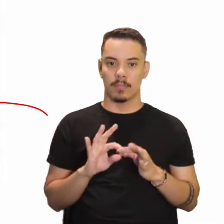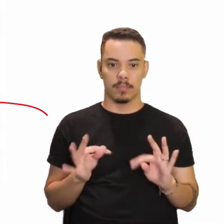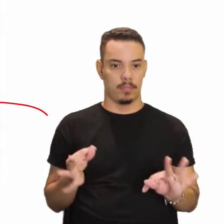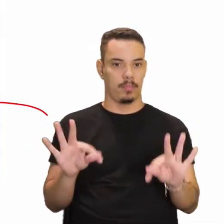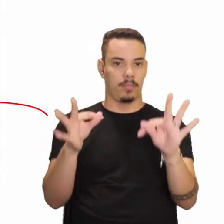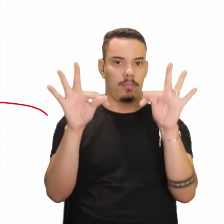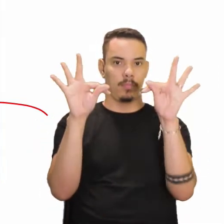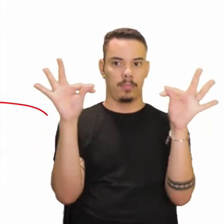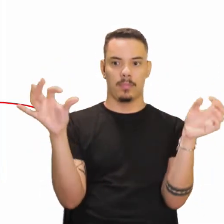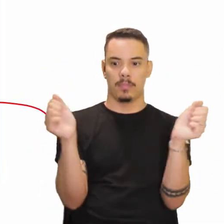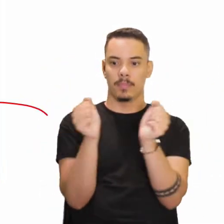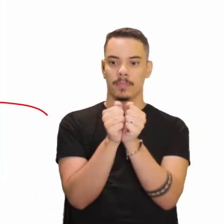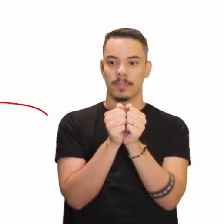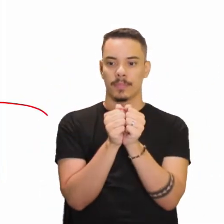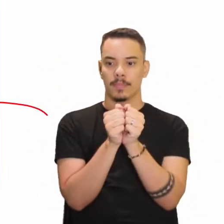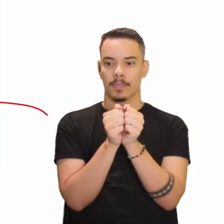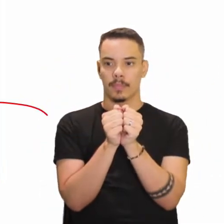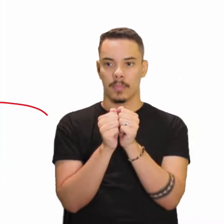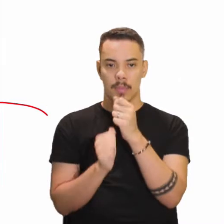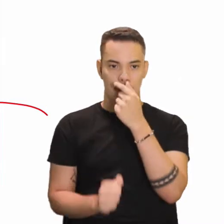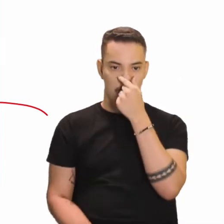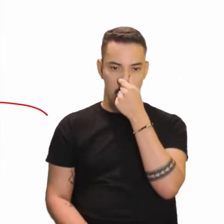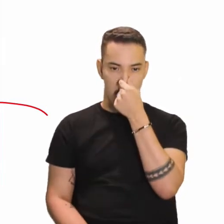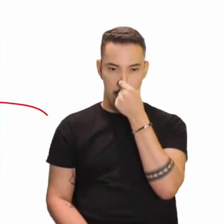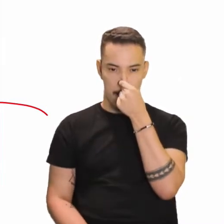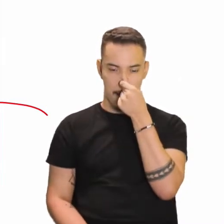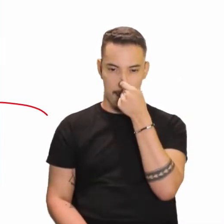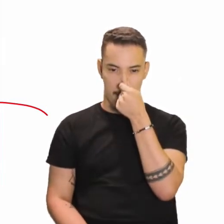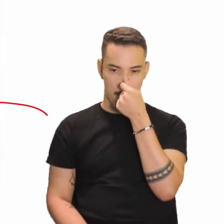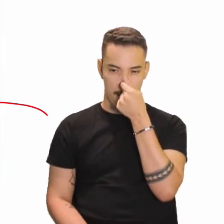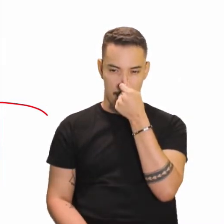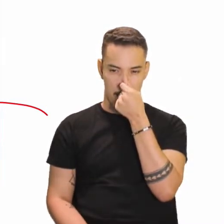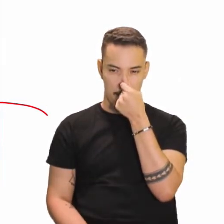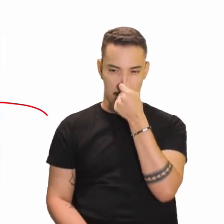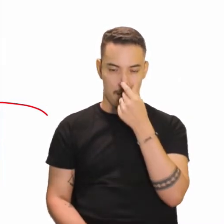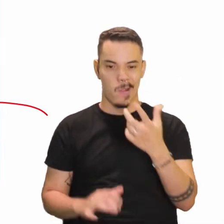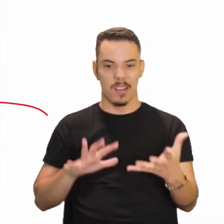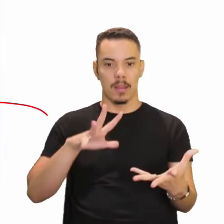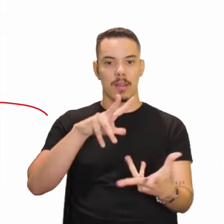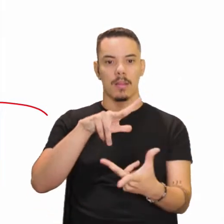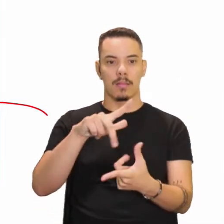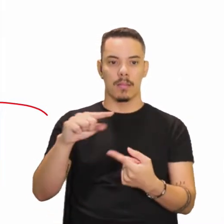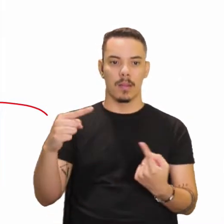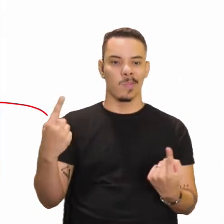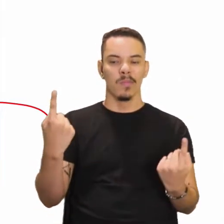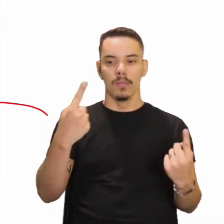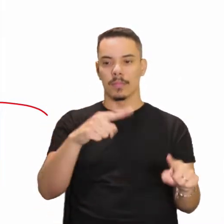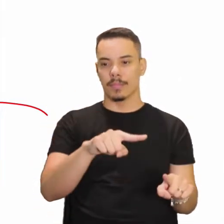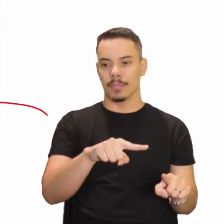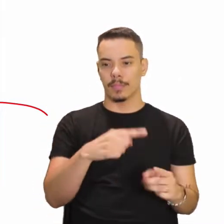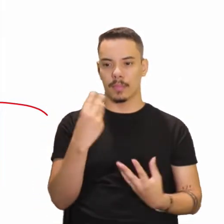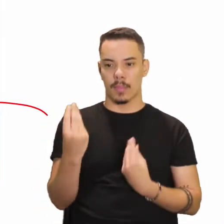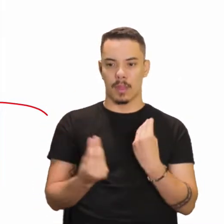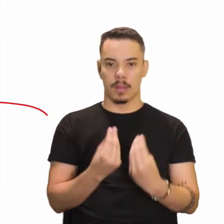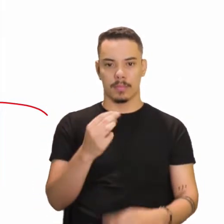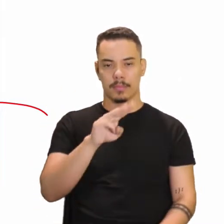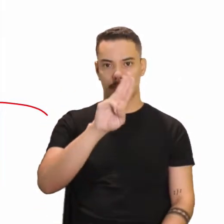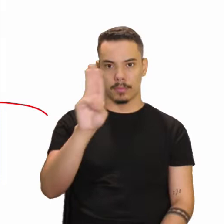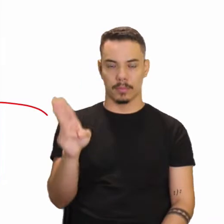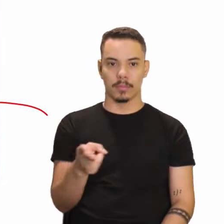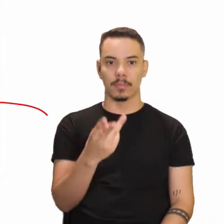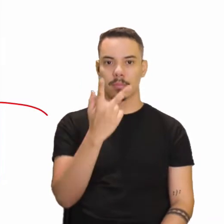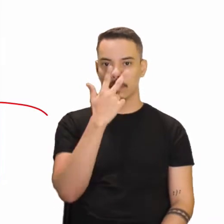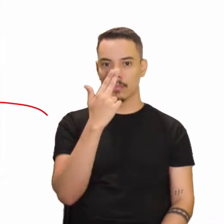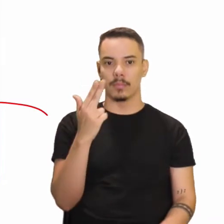tecnologia Olha só o mundo da oposição como ele é milionário estão fazendo